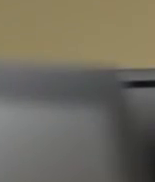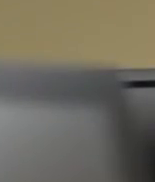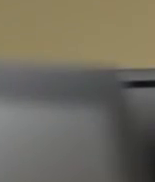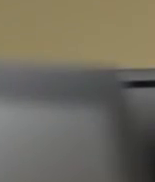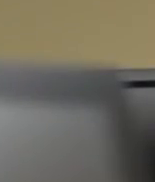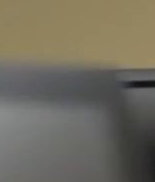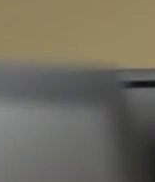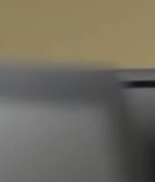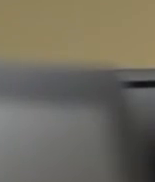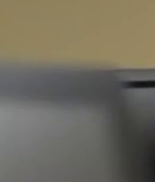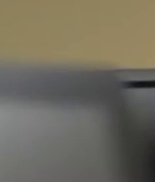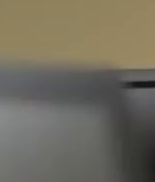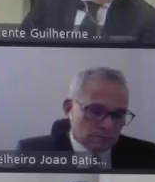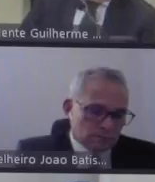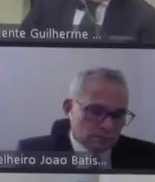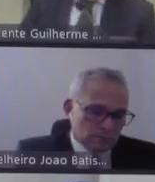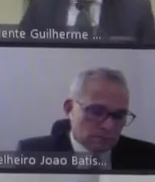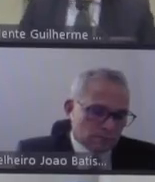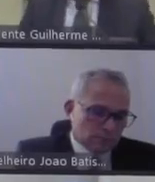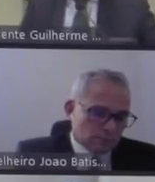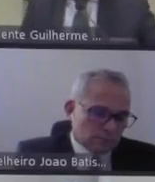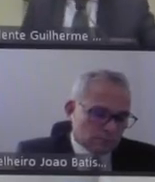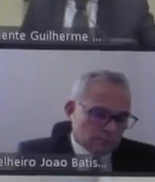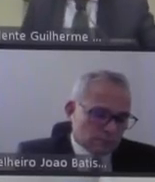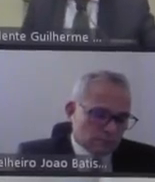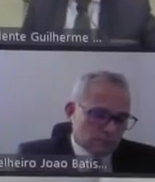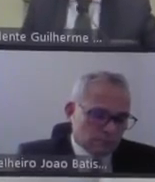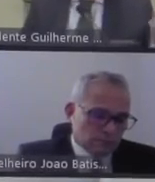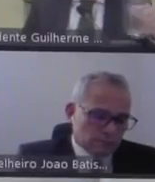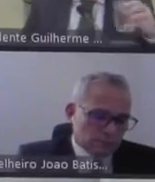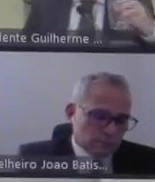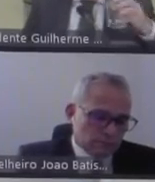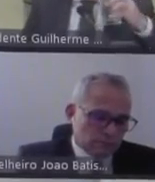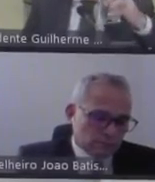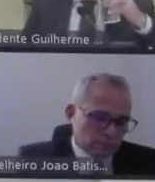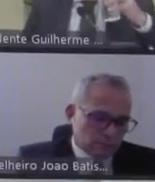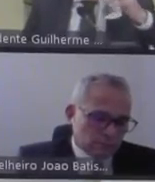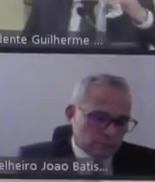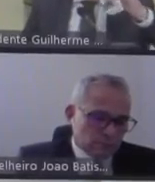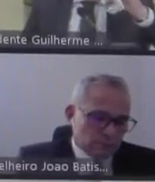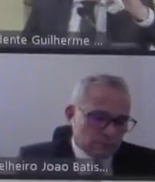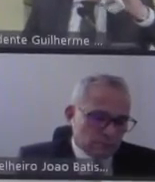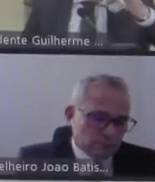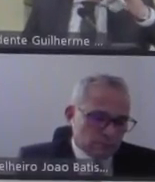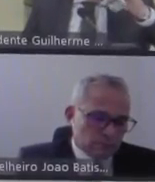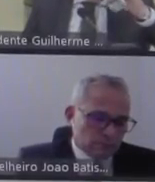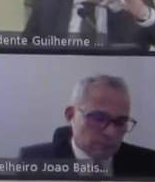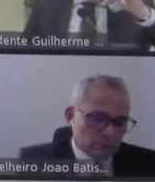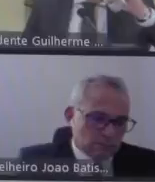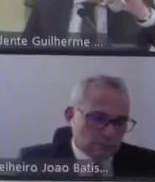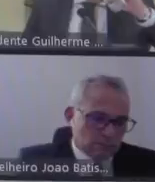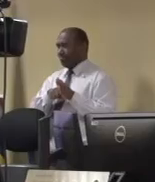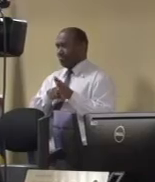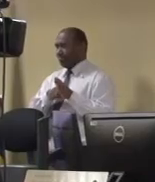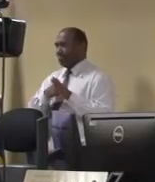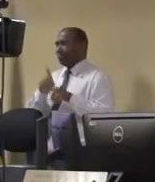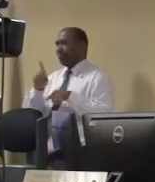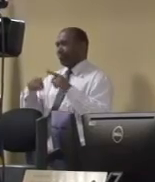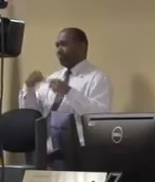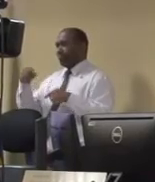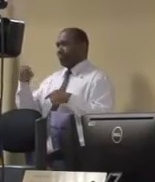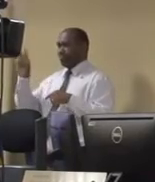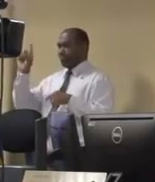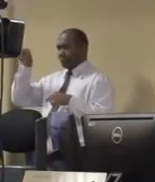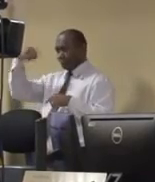irregularidades cometidas nas administrações dos municípios de Várzea Grande e Pedra Preta. O processo de representação